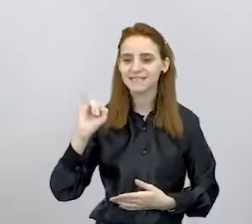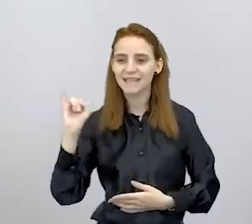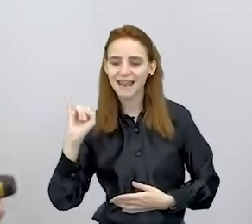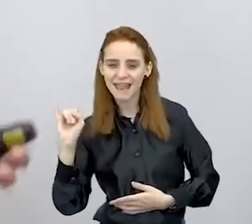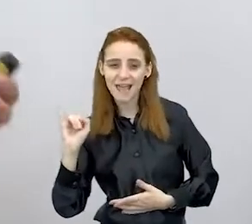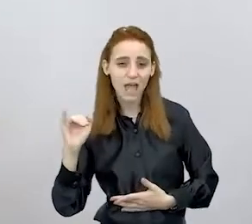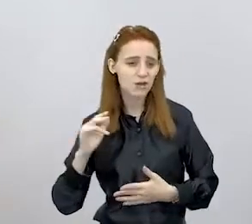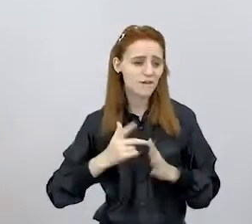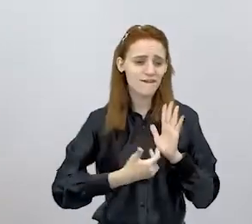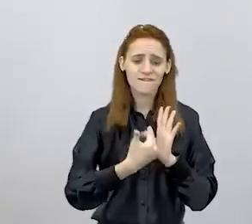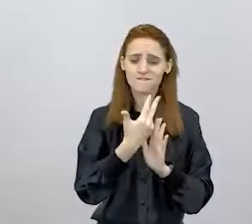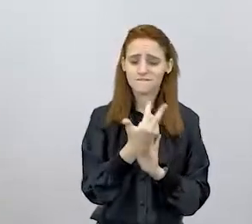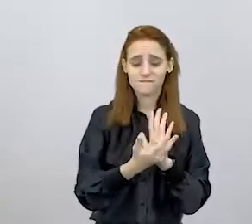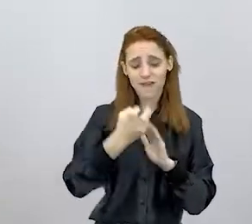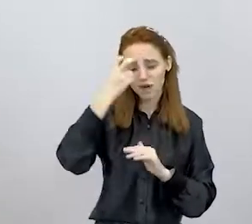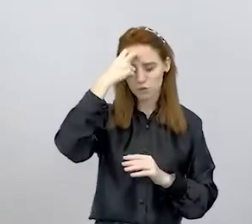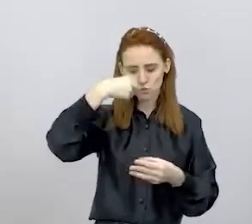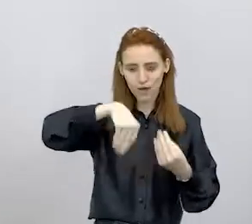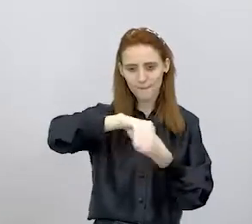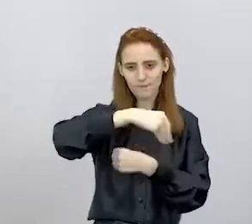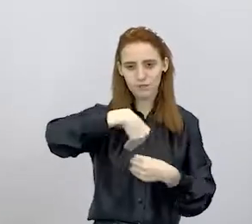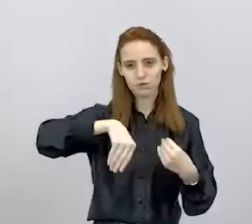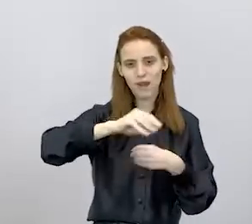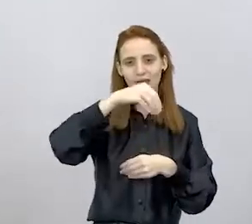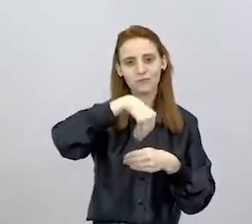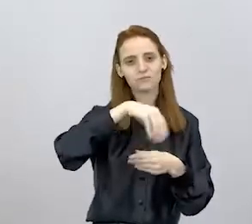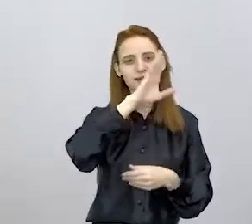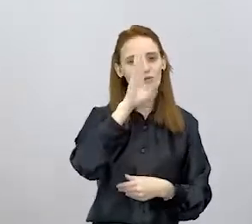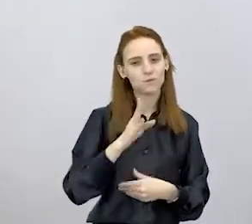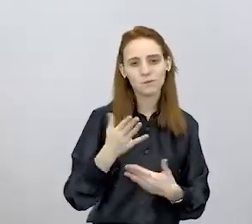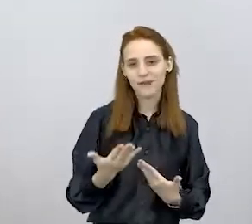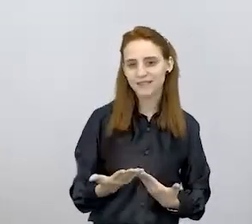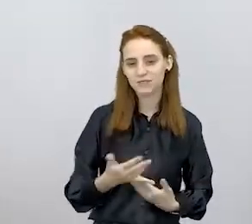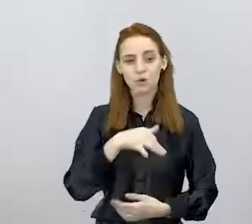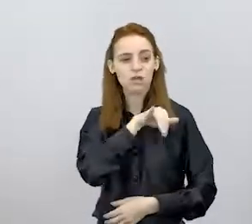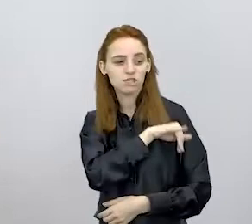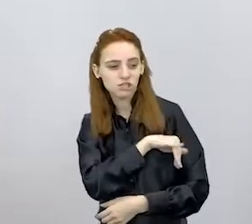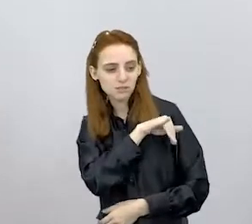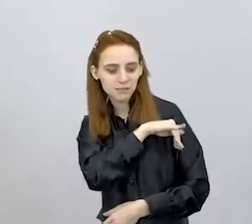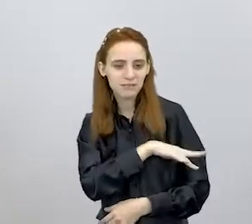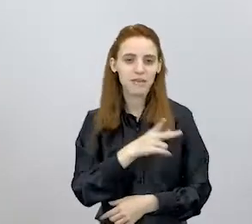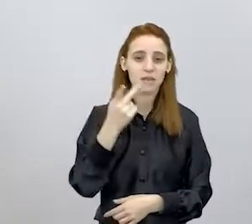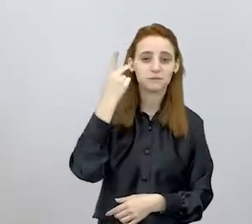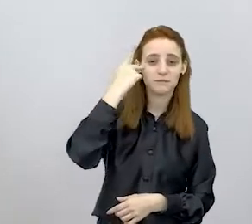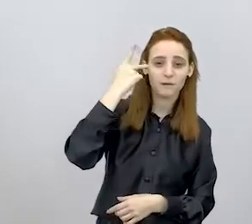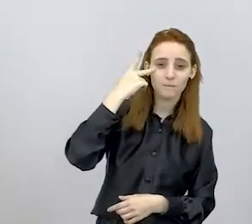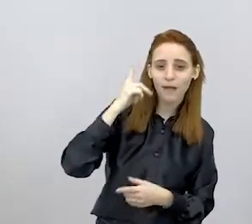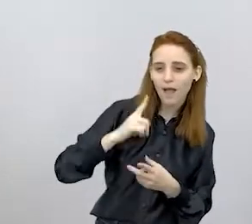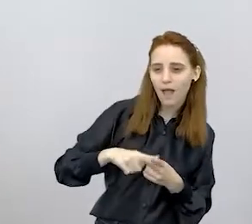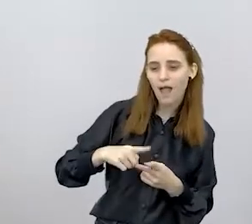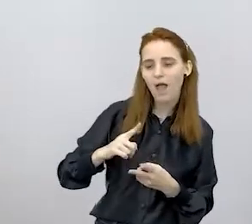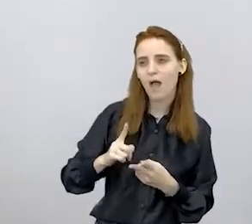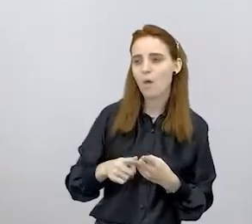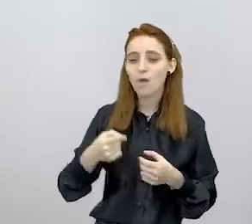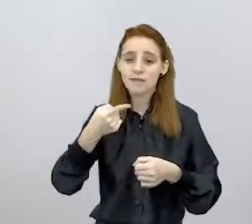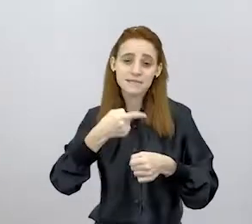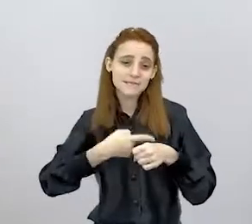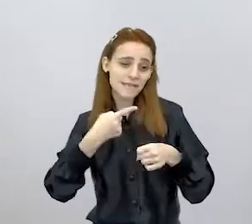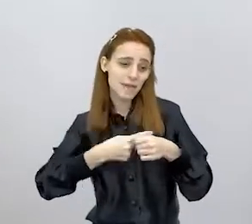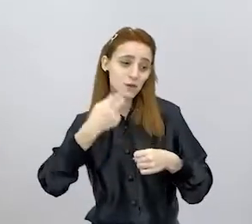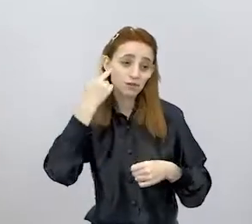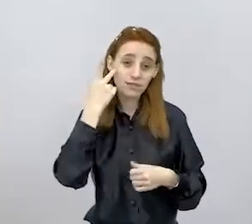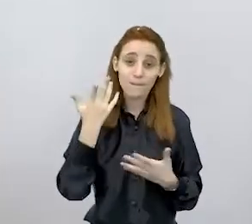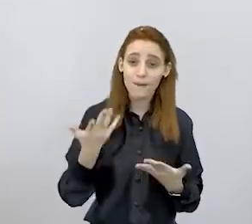ou seja, as diversas culturas que estamos aqui. É o caipira, é o nordestino, é o sulista, é o paulista, lá do interior de São Paulo, caipira